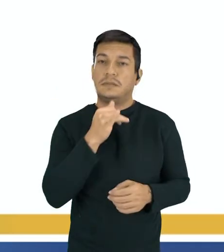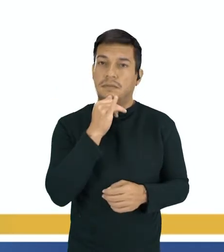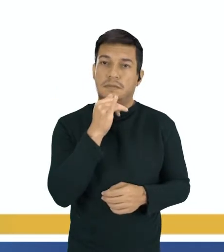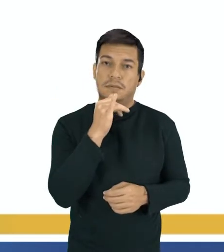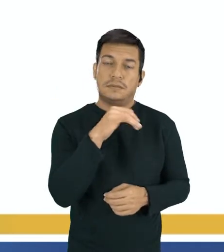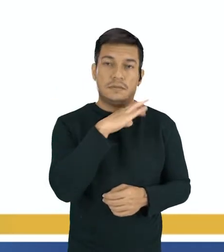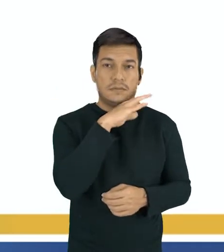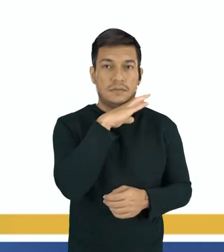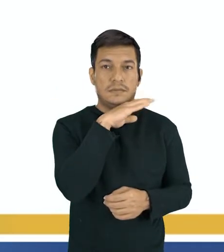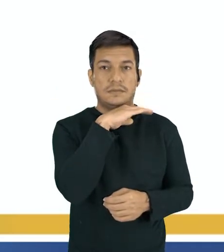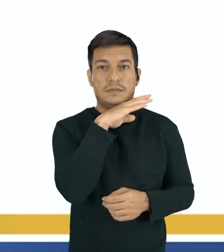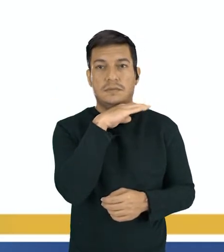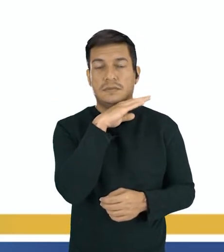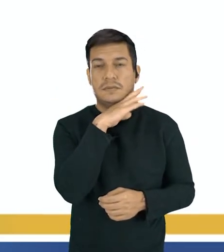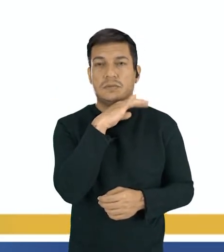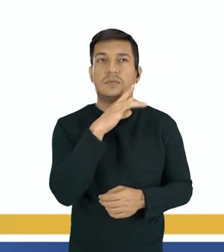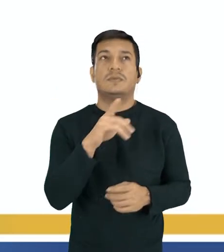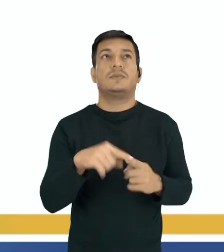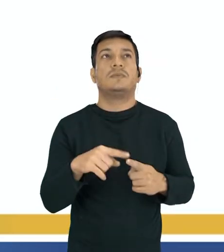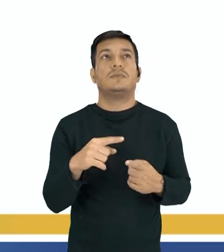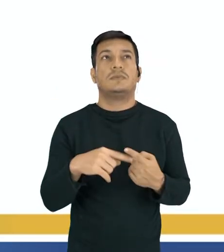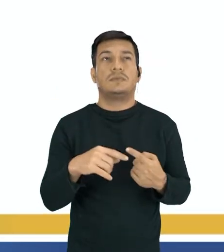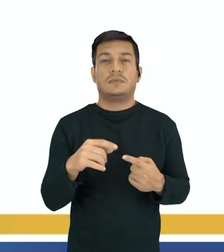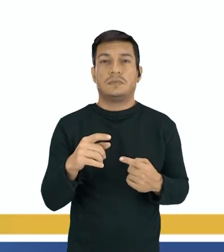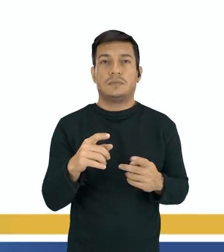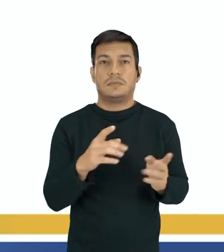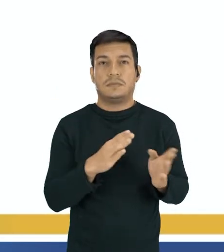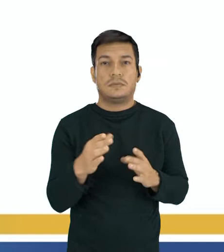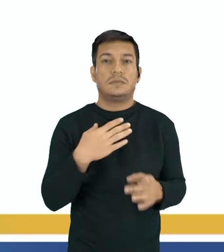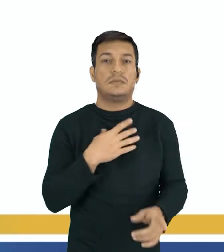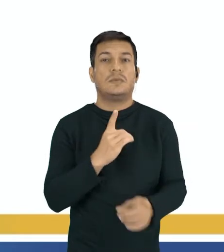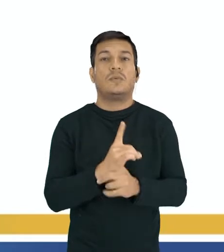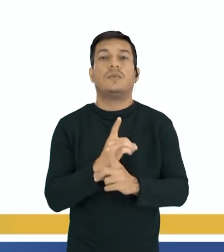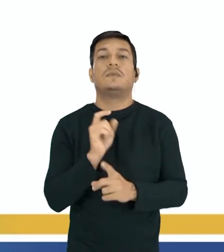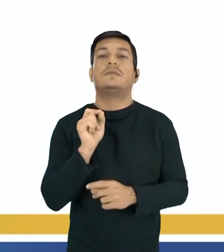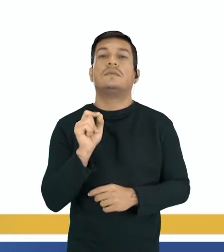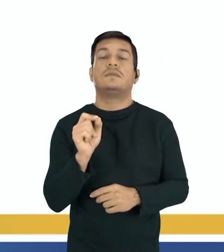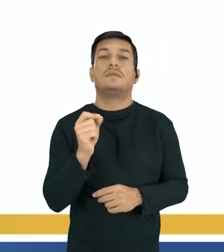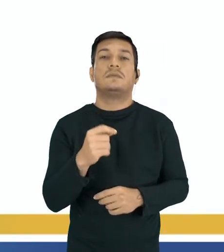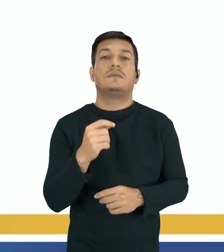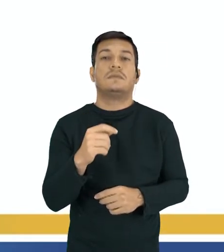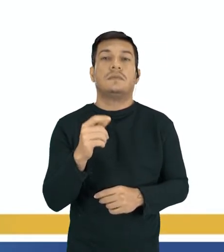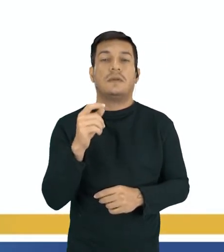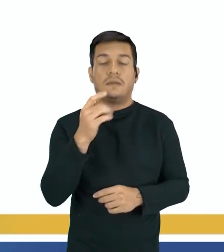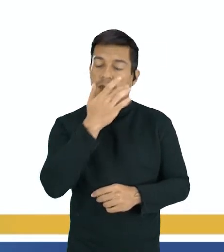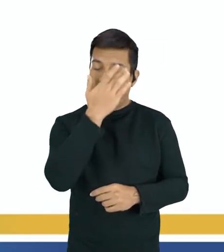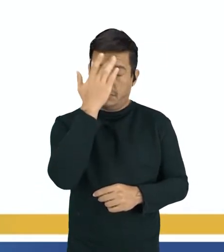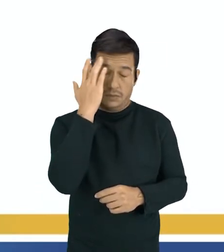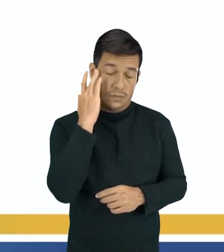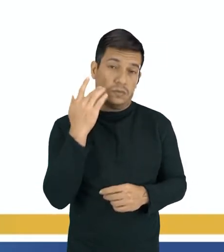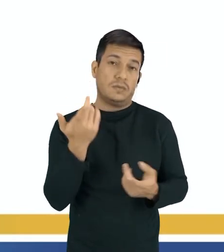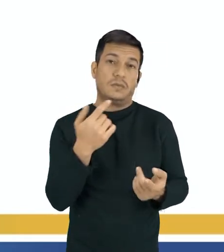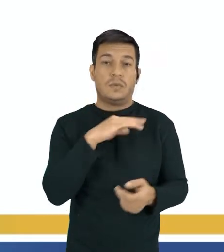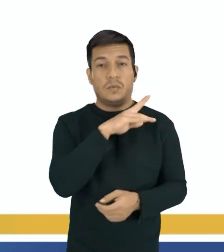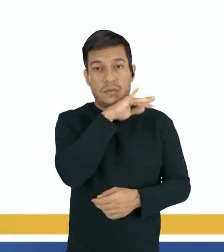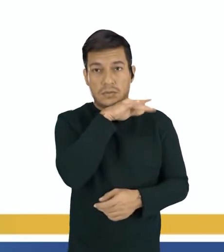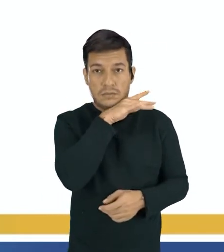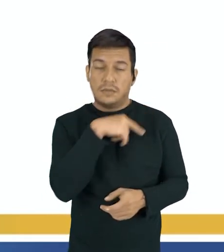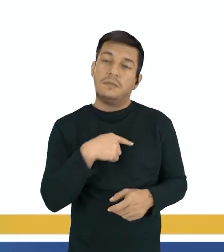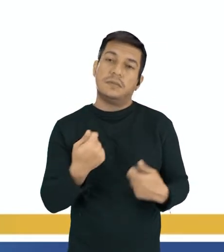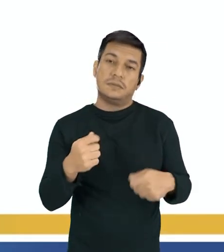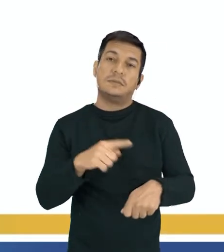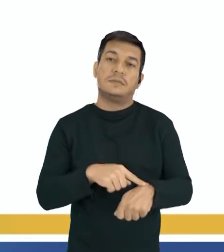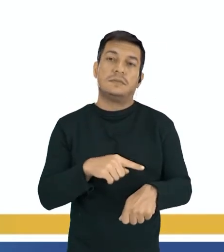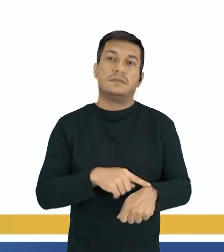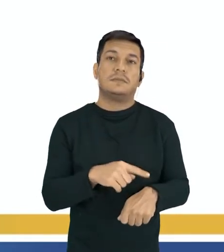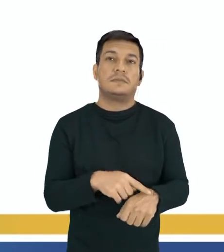alguns animais têm a etapa da corte, tem que encontrar um parceiro sexual, então tudo isso requer